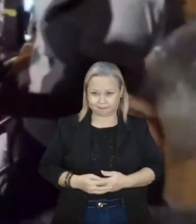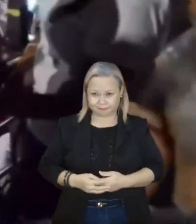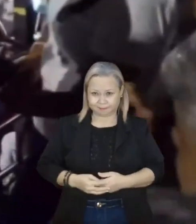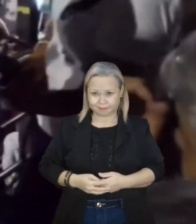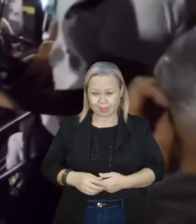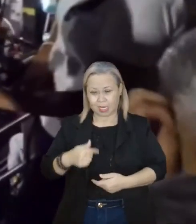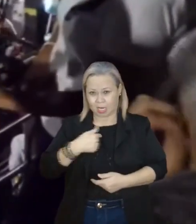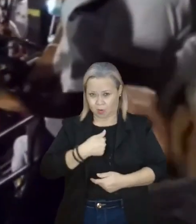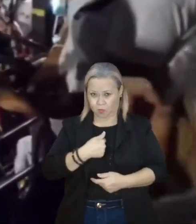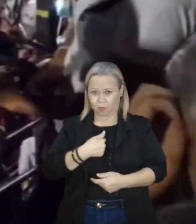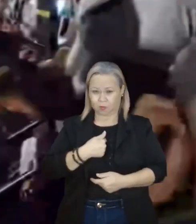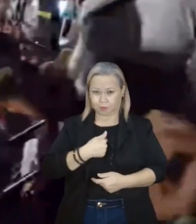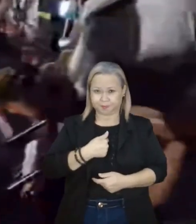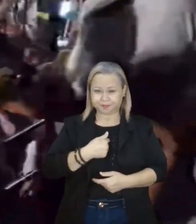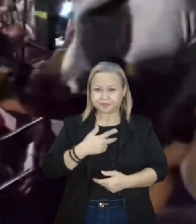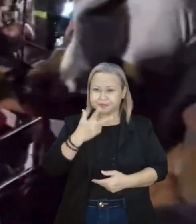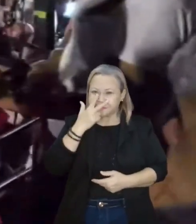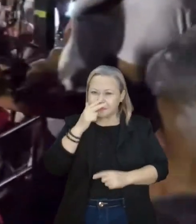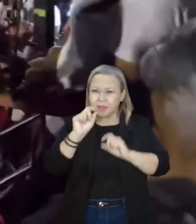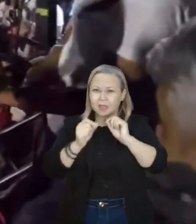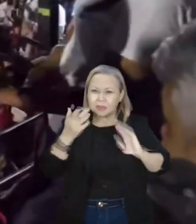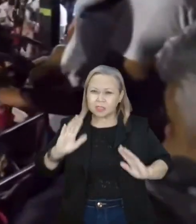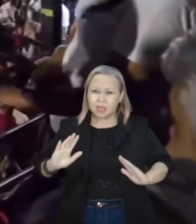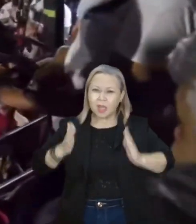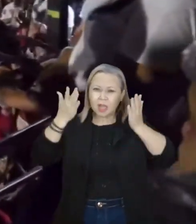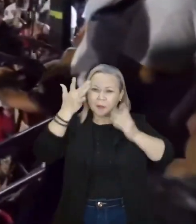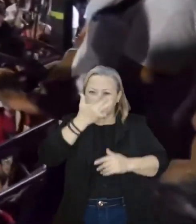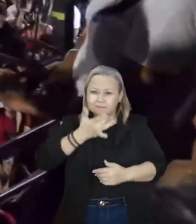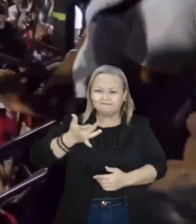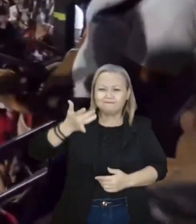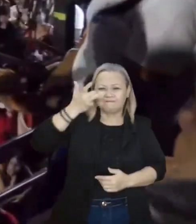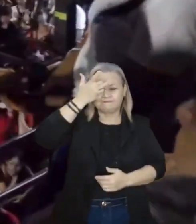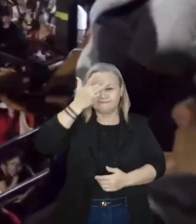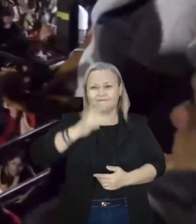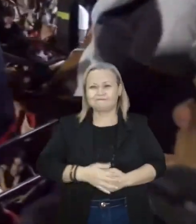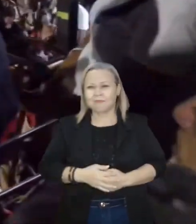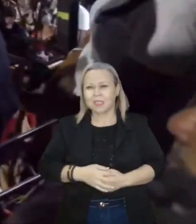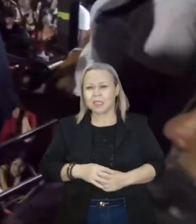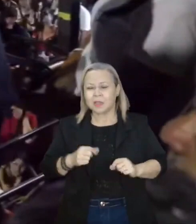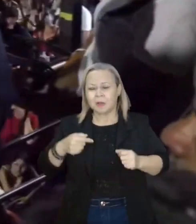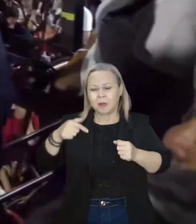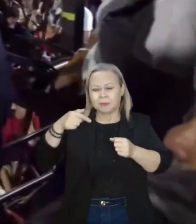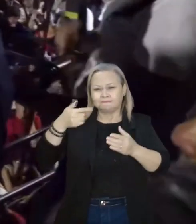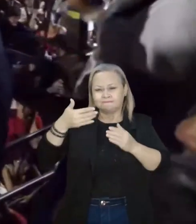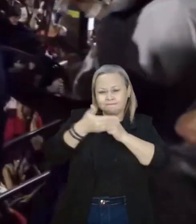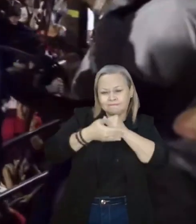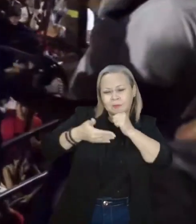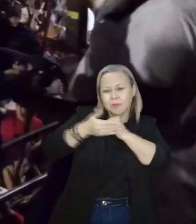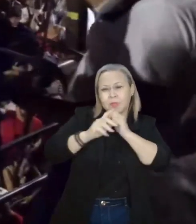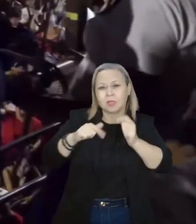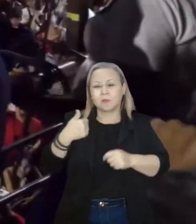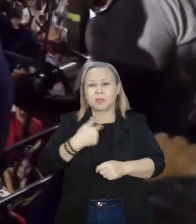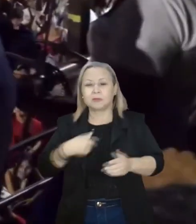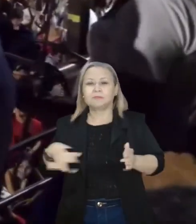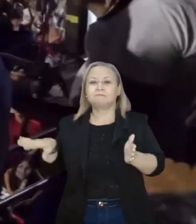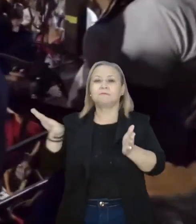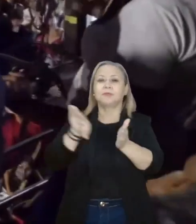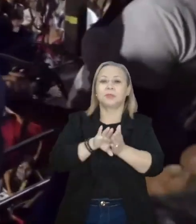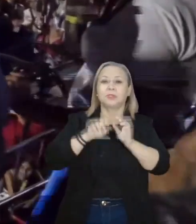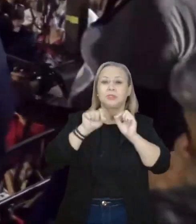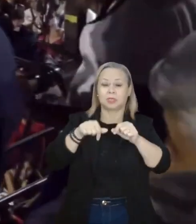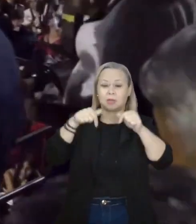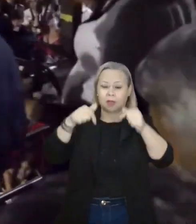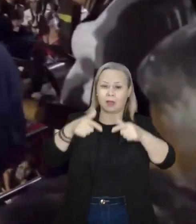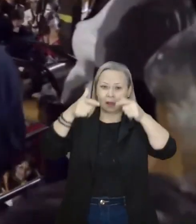Eu acho que a campanha do Haddad, ela foi fundamental para a gente chegar até onde